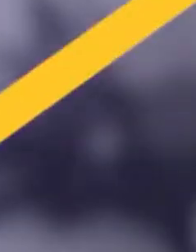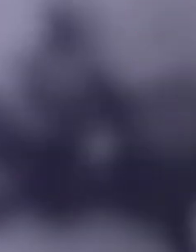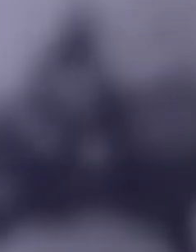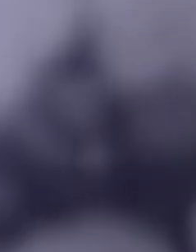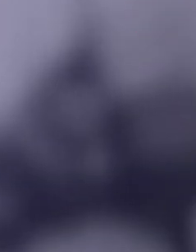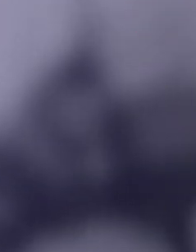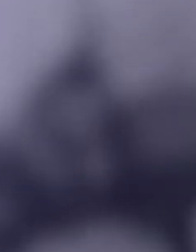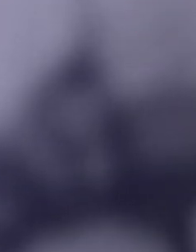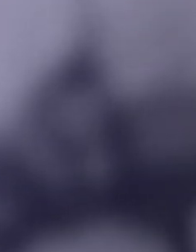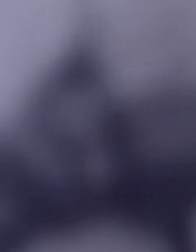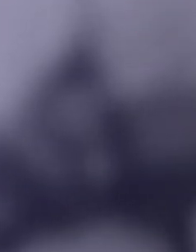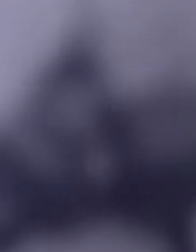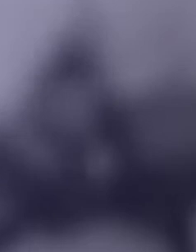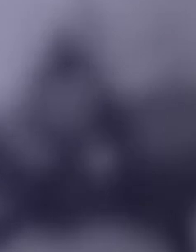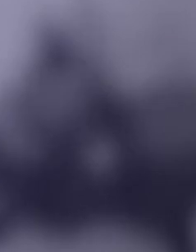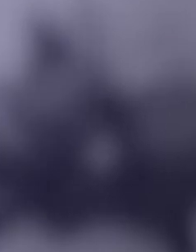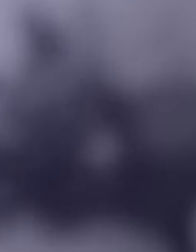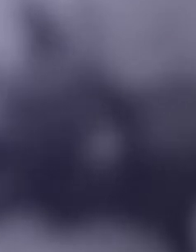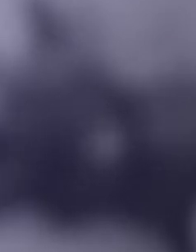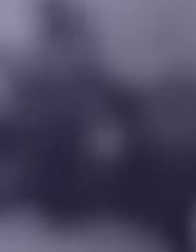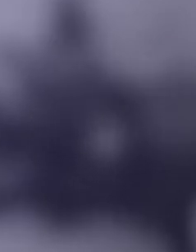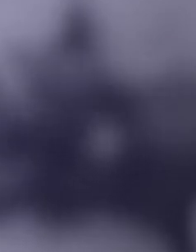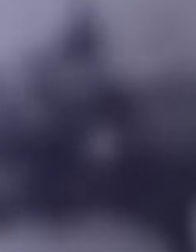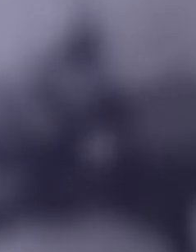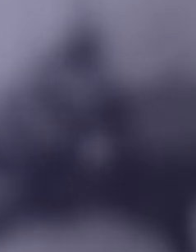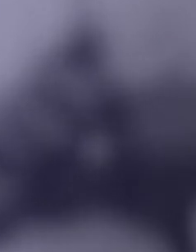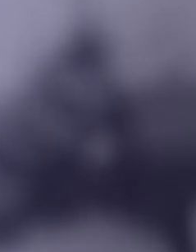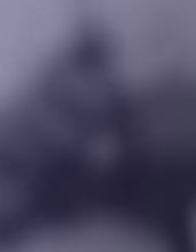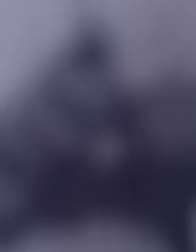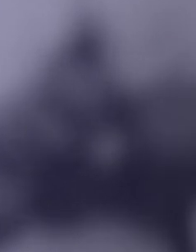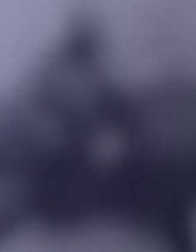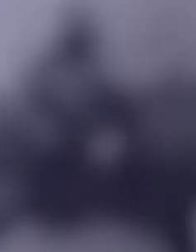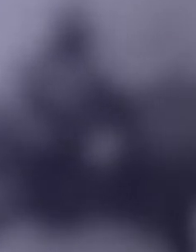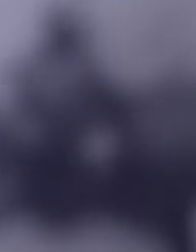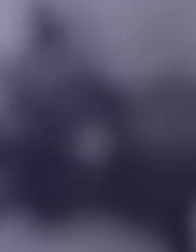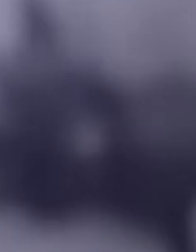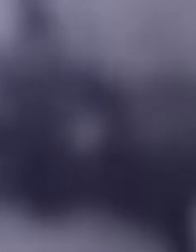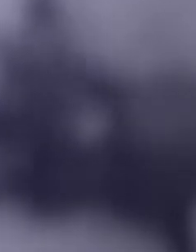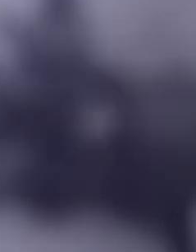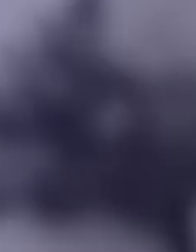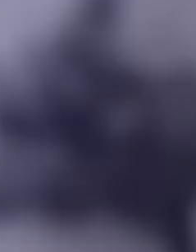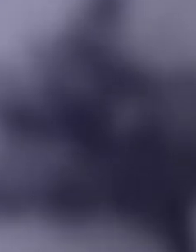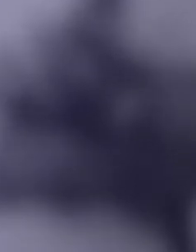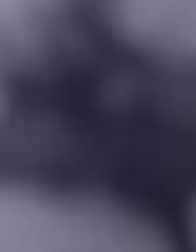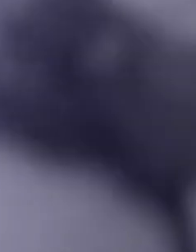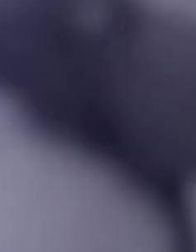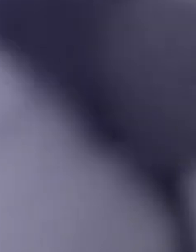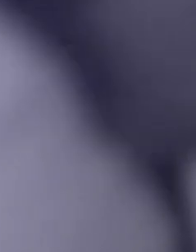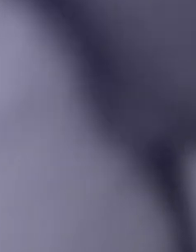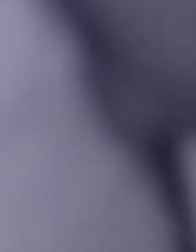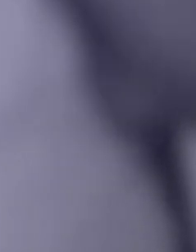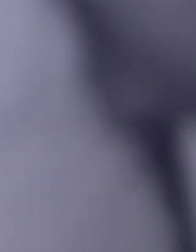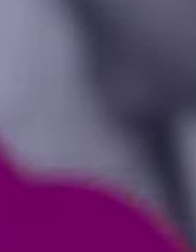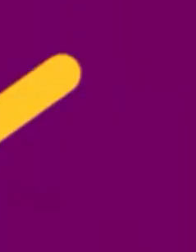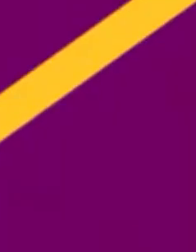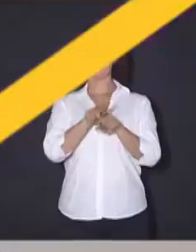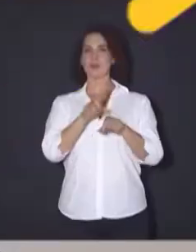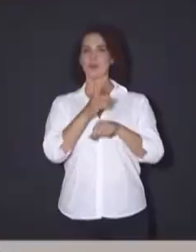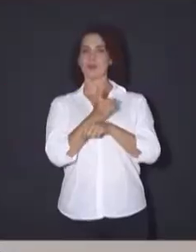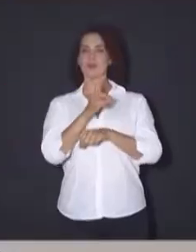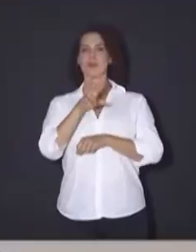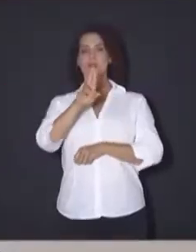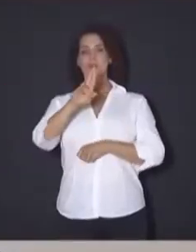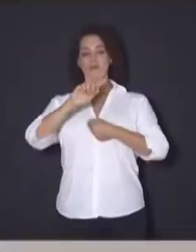o território e diversidade é o tema do professor da universidade federal da bahia e doutor em geografia